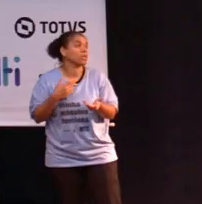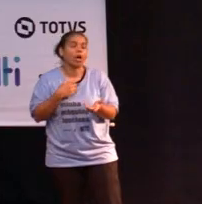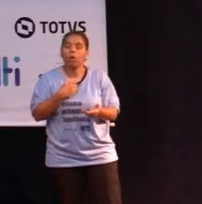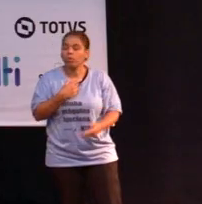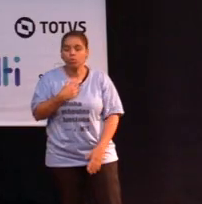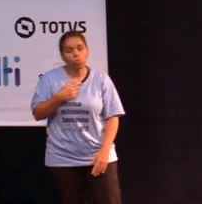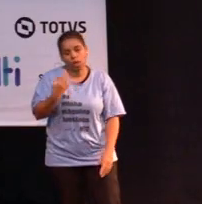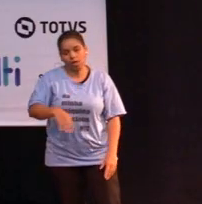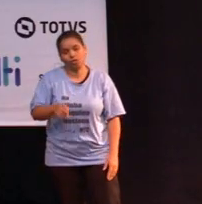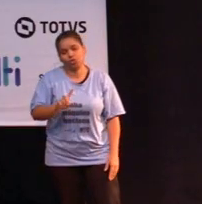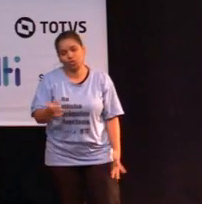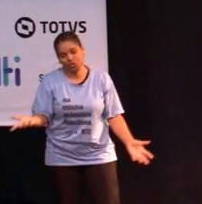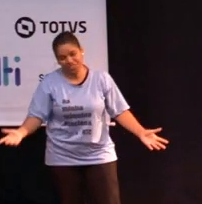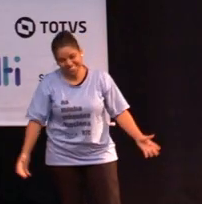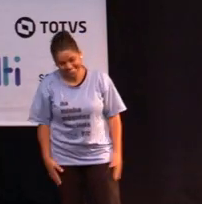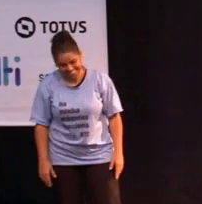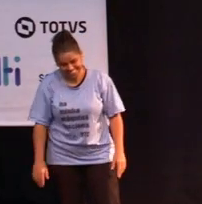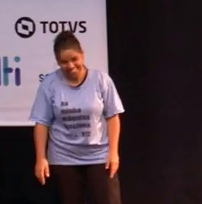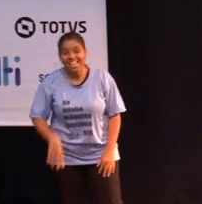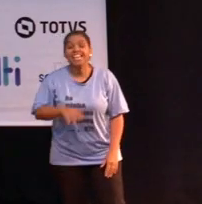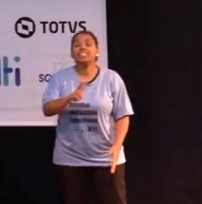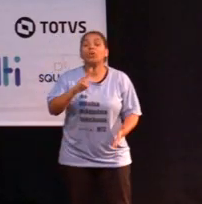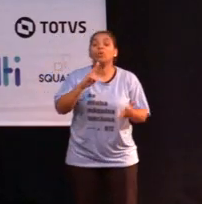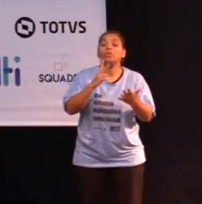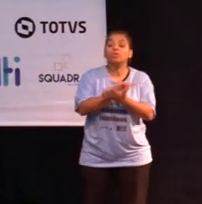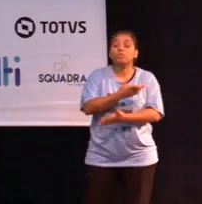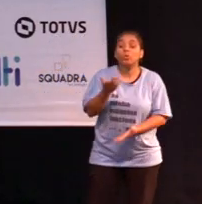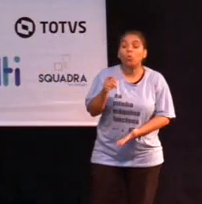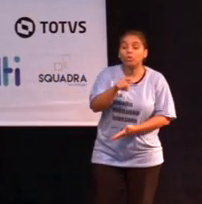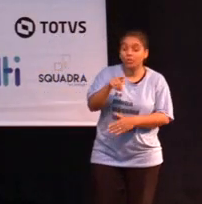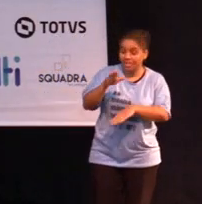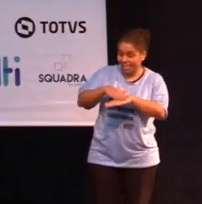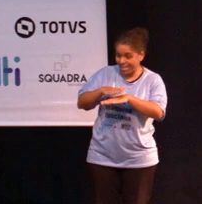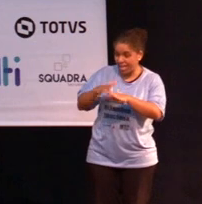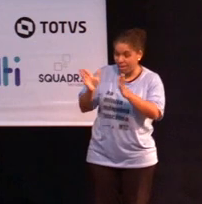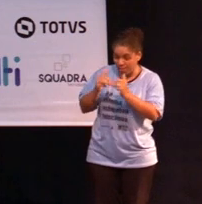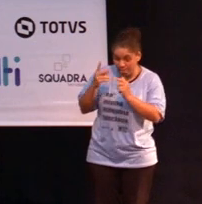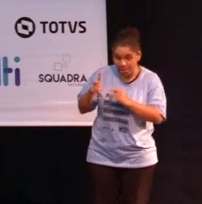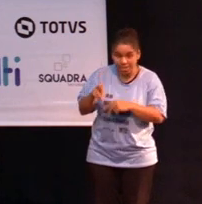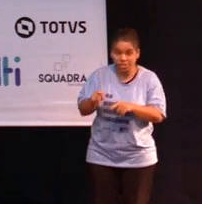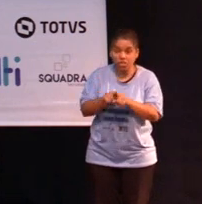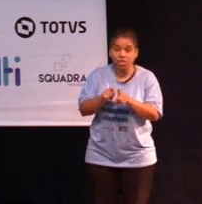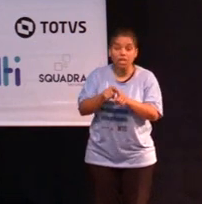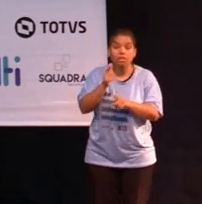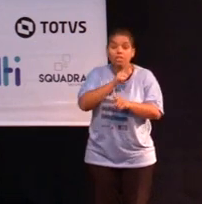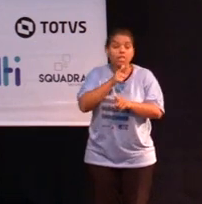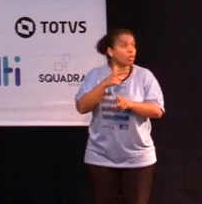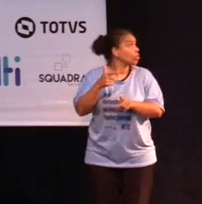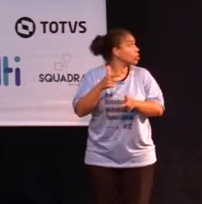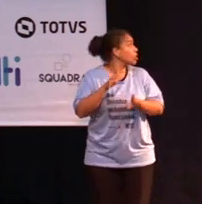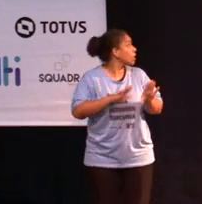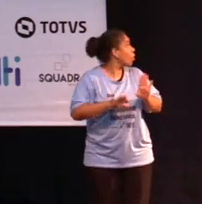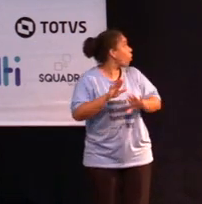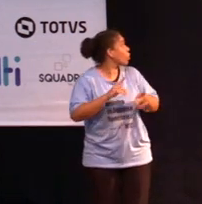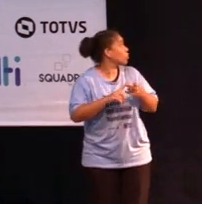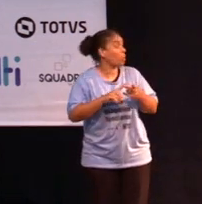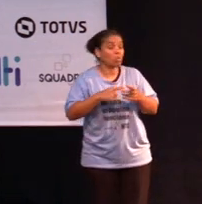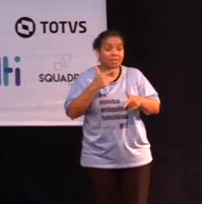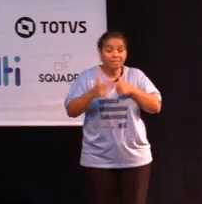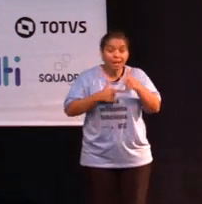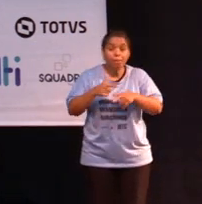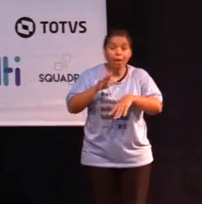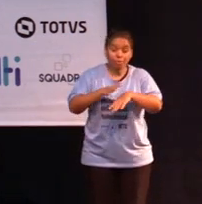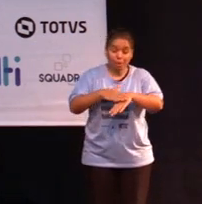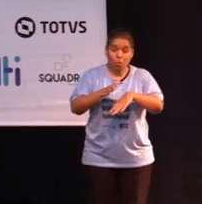injusto o que acontecia quando você pedia desse jeito né você não tinha controle o trabalho é todo manual